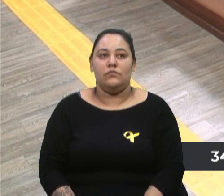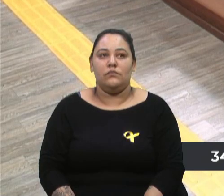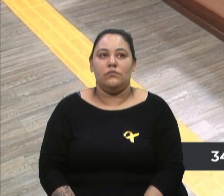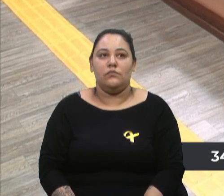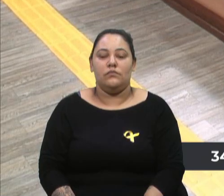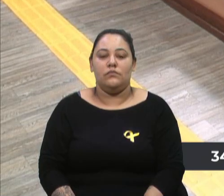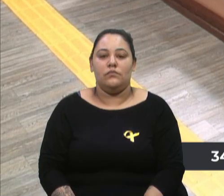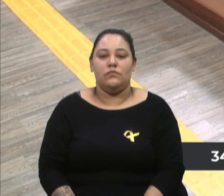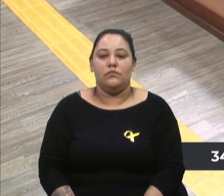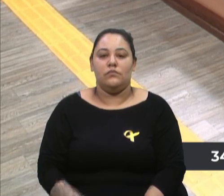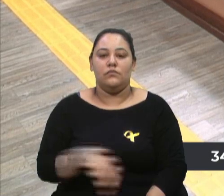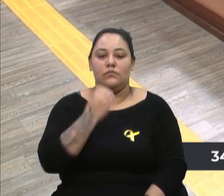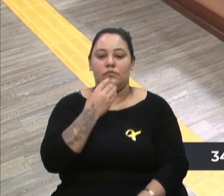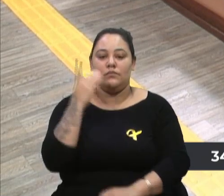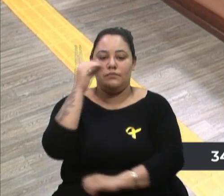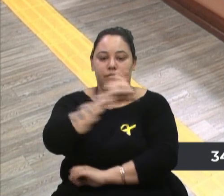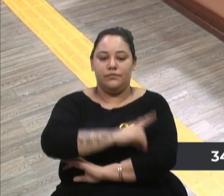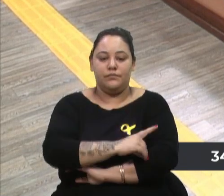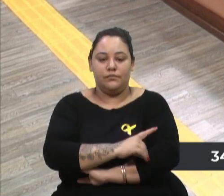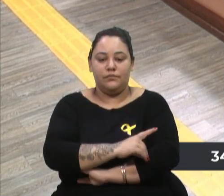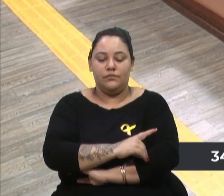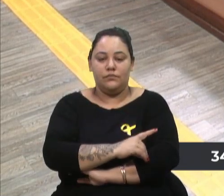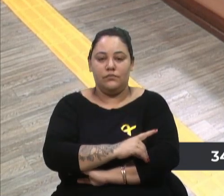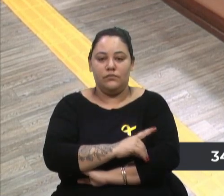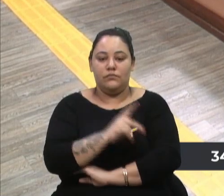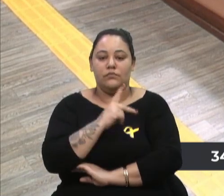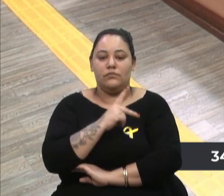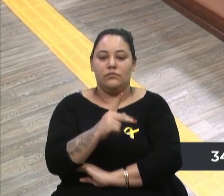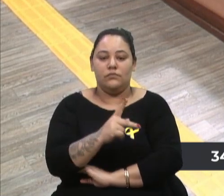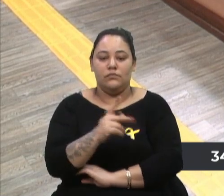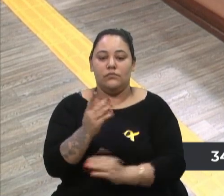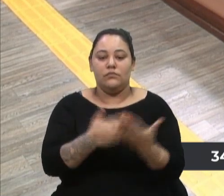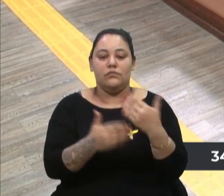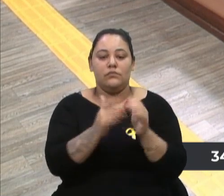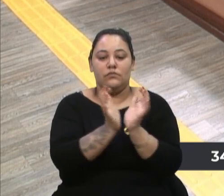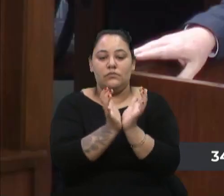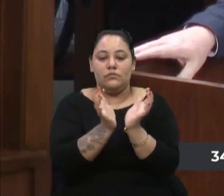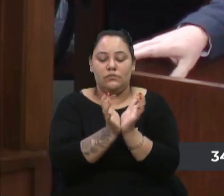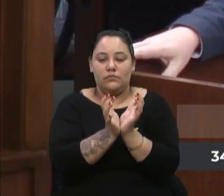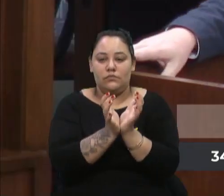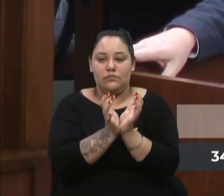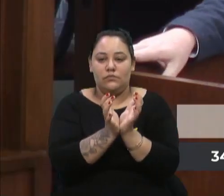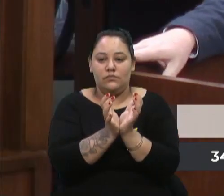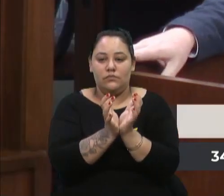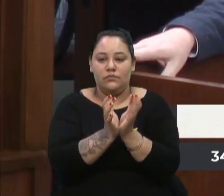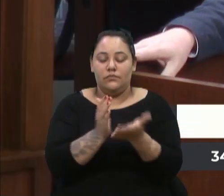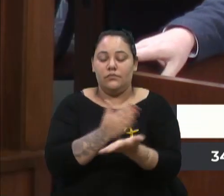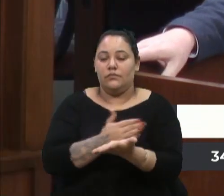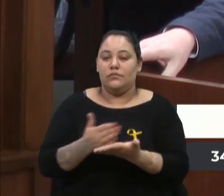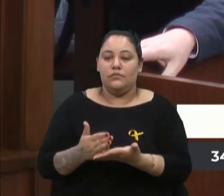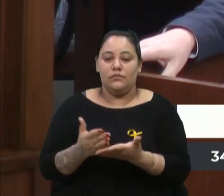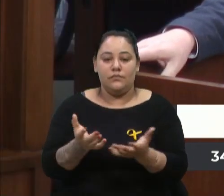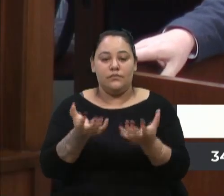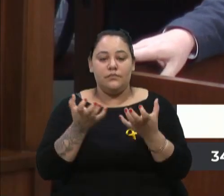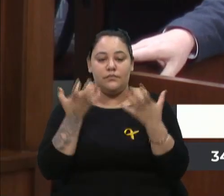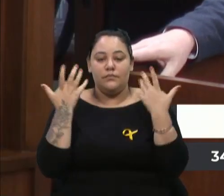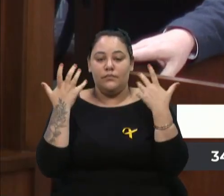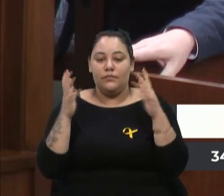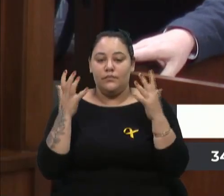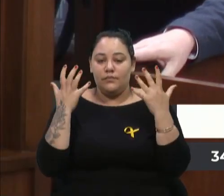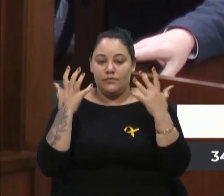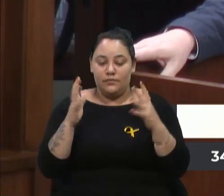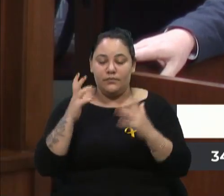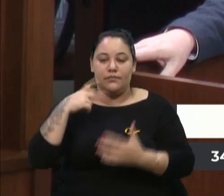Bom dia, senhor presidente, nobres colegas. Inicialmente, quero parabenizar a